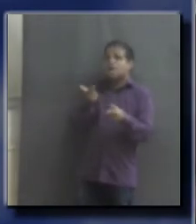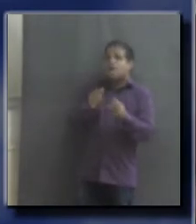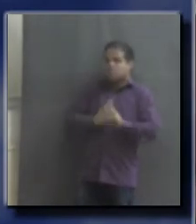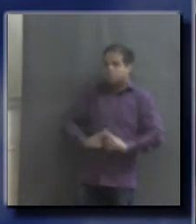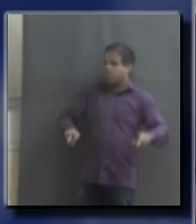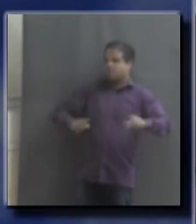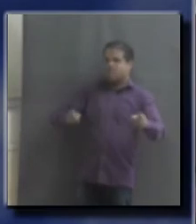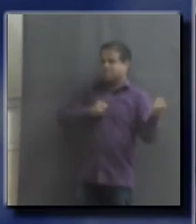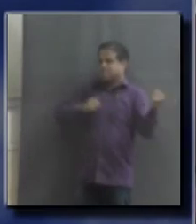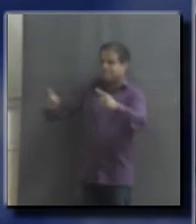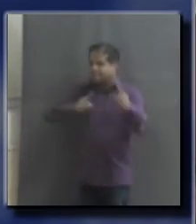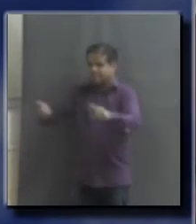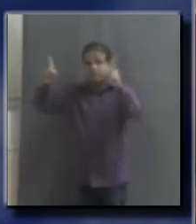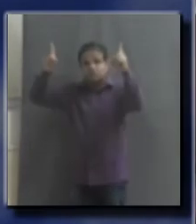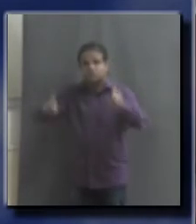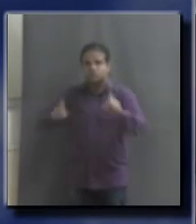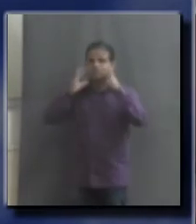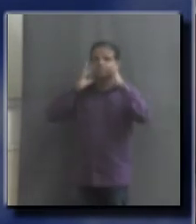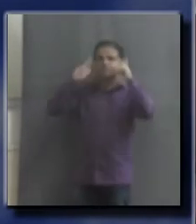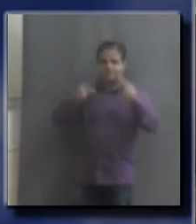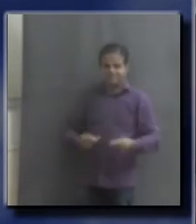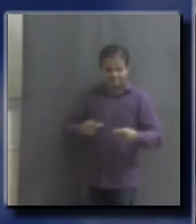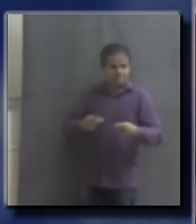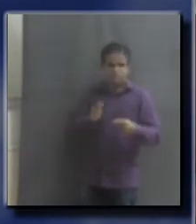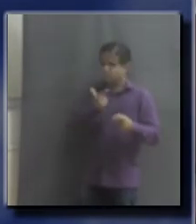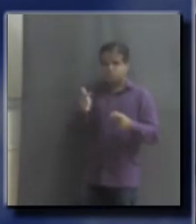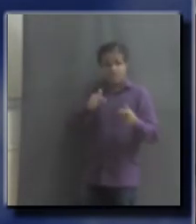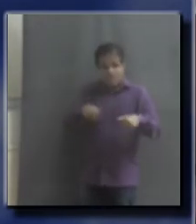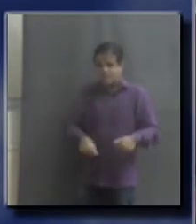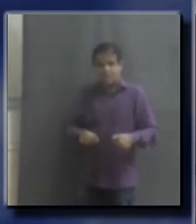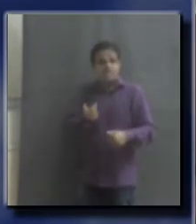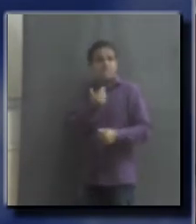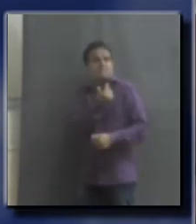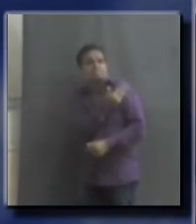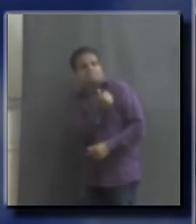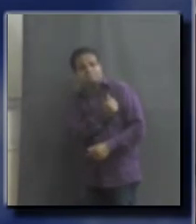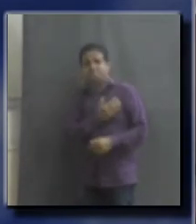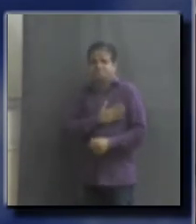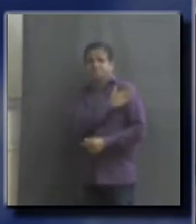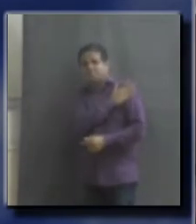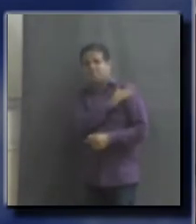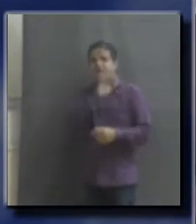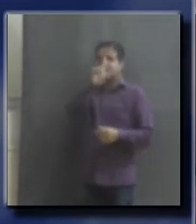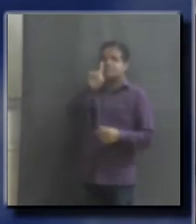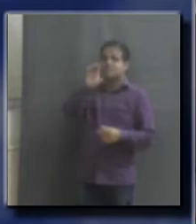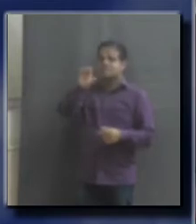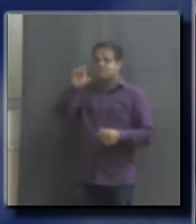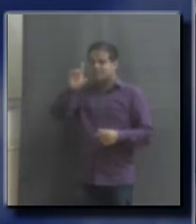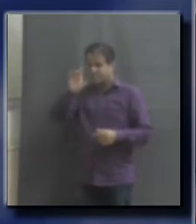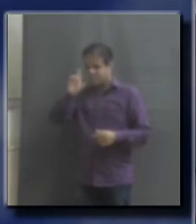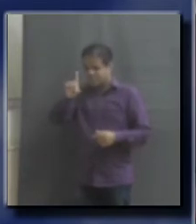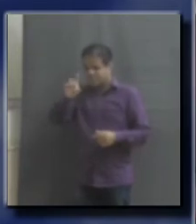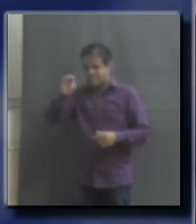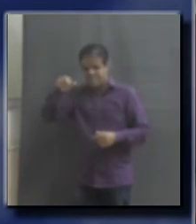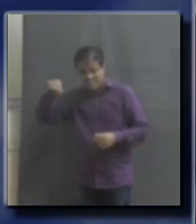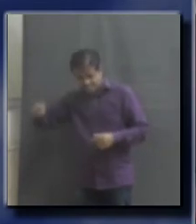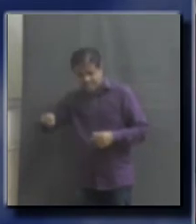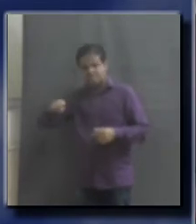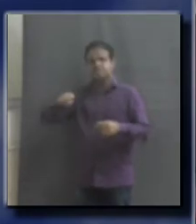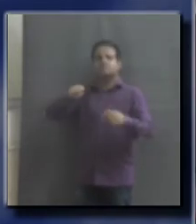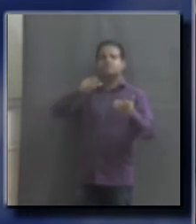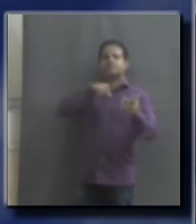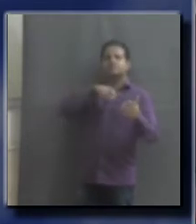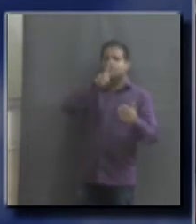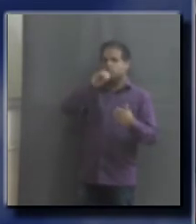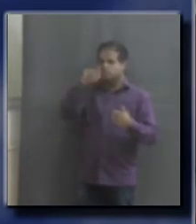né, com ataques aos direitos humanos e à laicidade. As DCNs são aí, né, de 2004, com